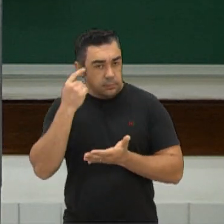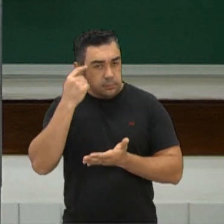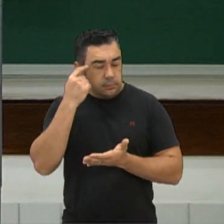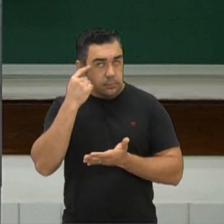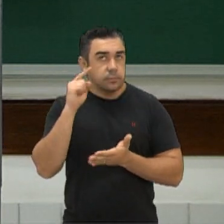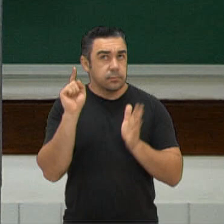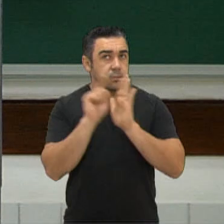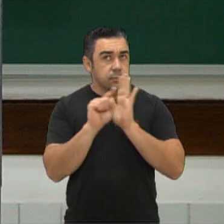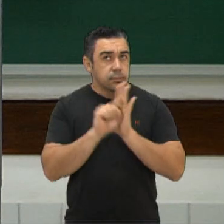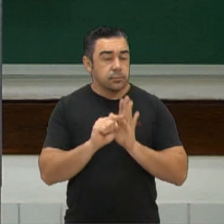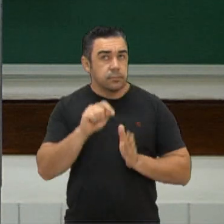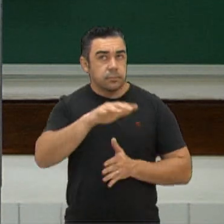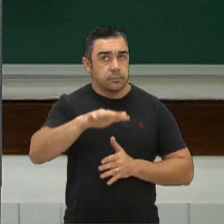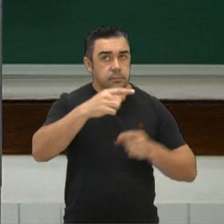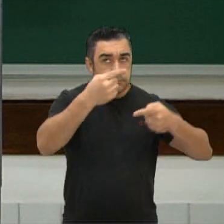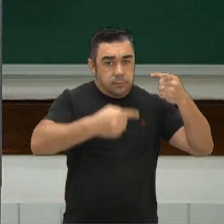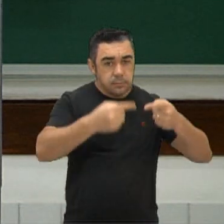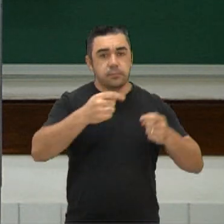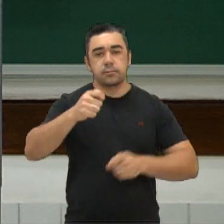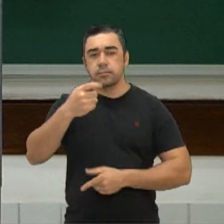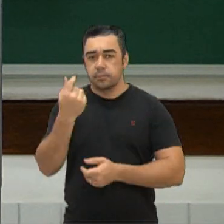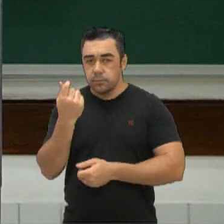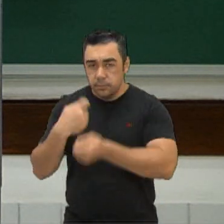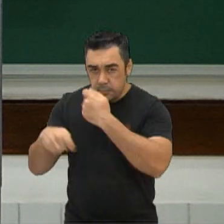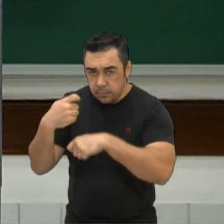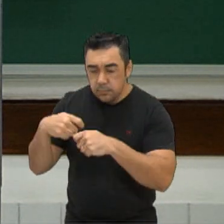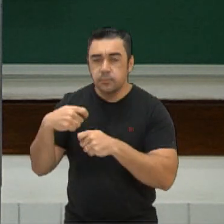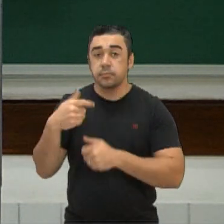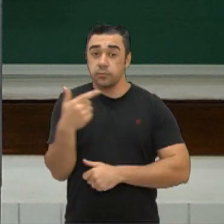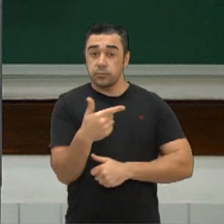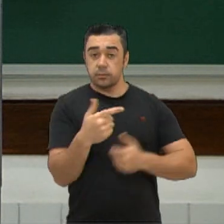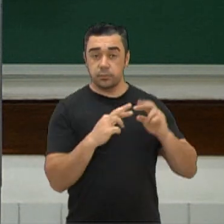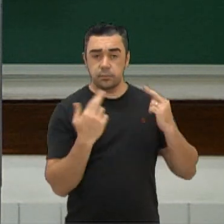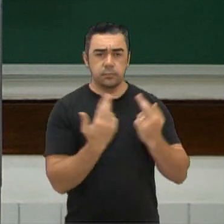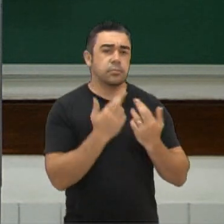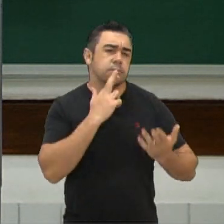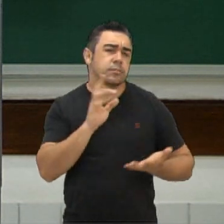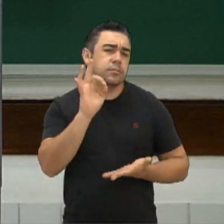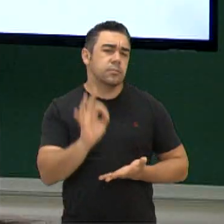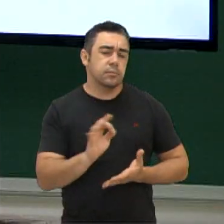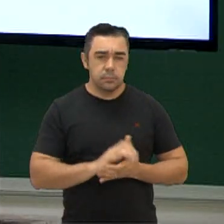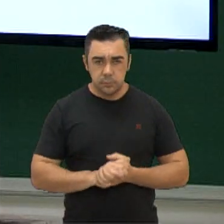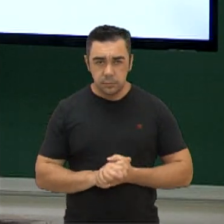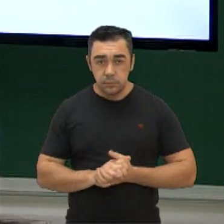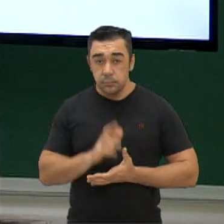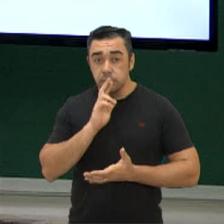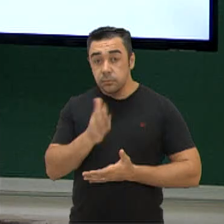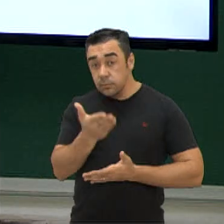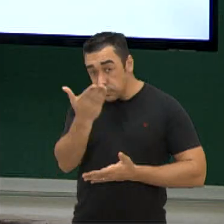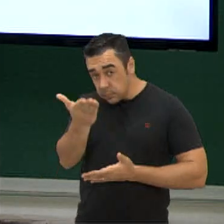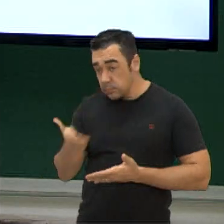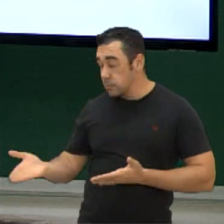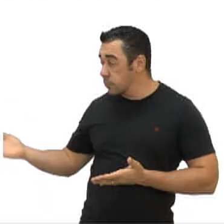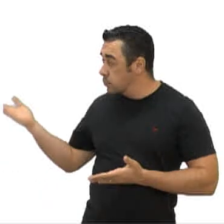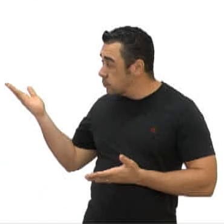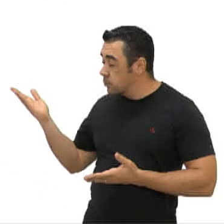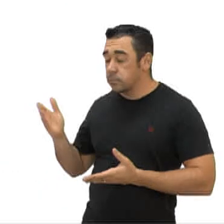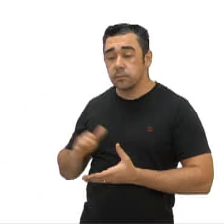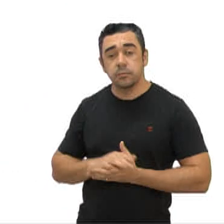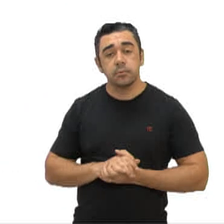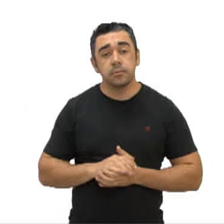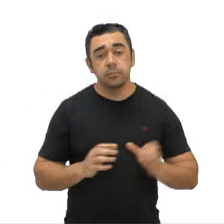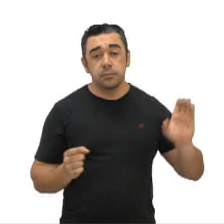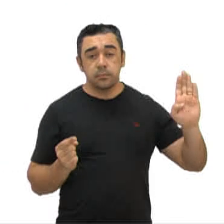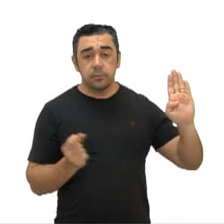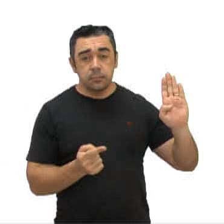nas questões políticas, econômicas e sociais do Segundo Reinado, qual é a alternativa correta? Vou colocar aqui para vocês a alternativa